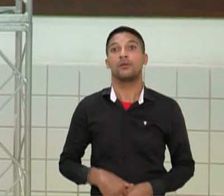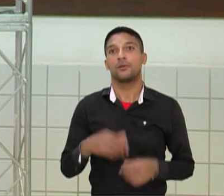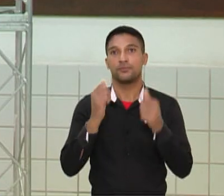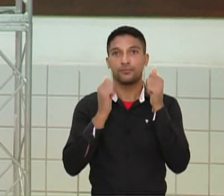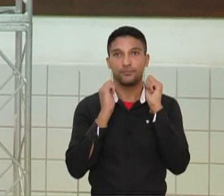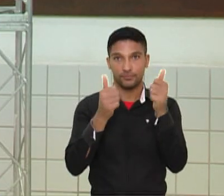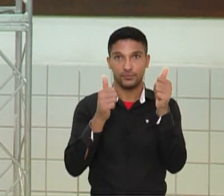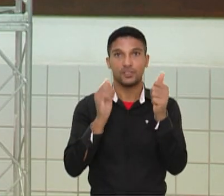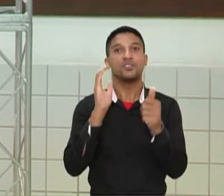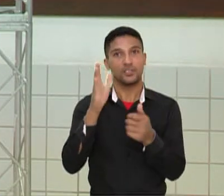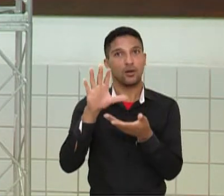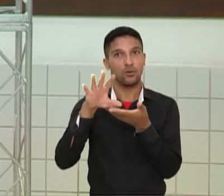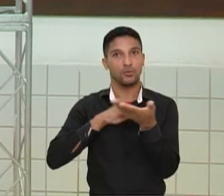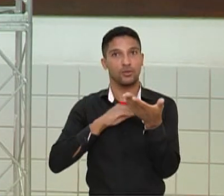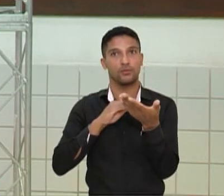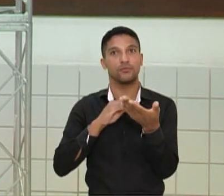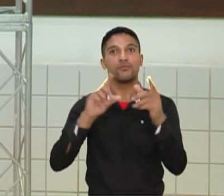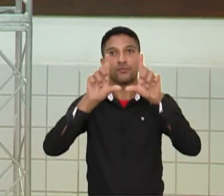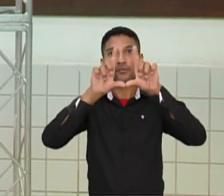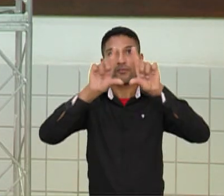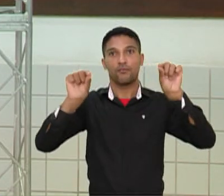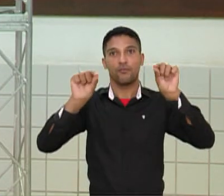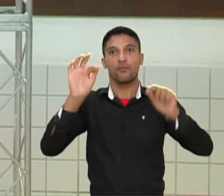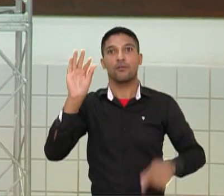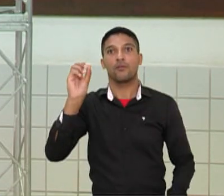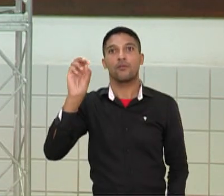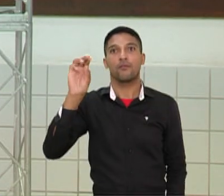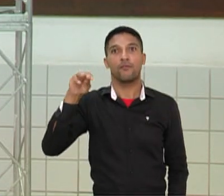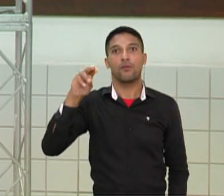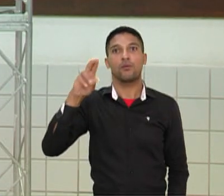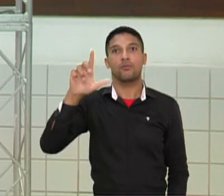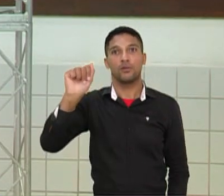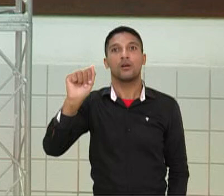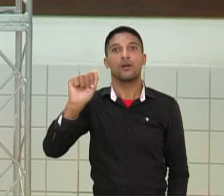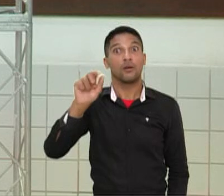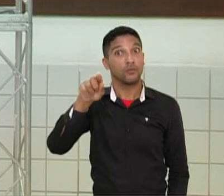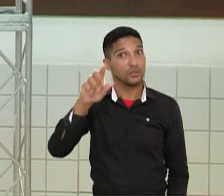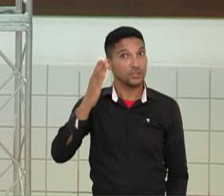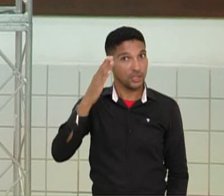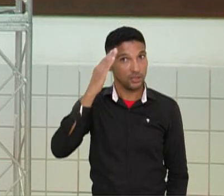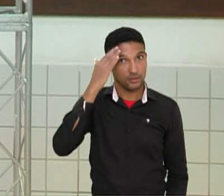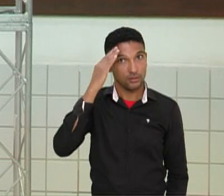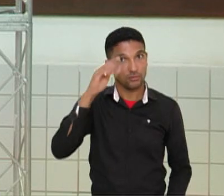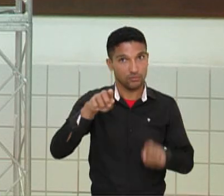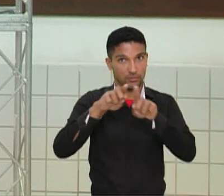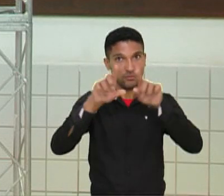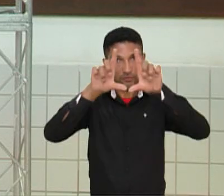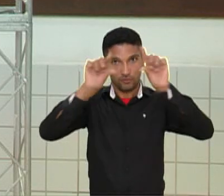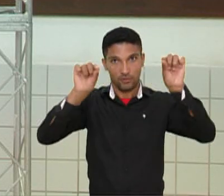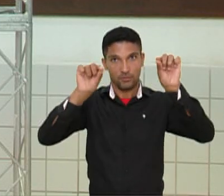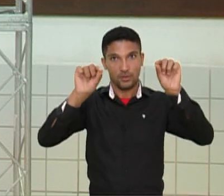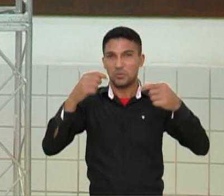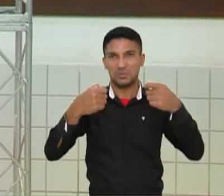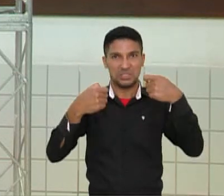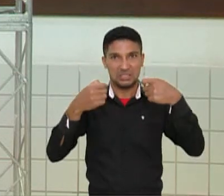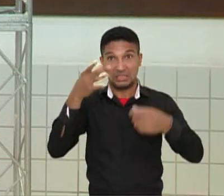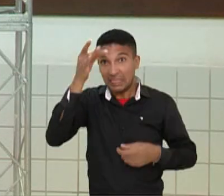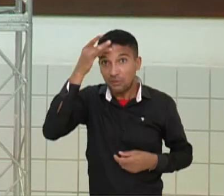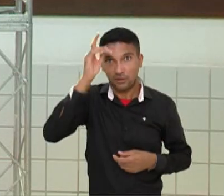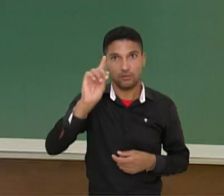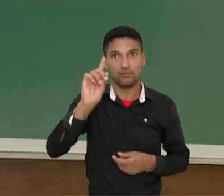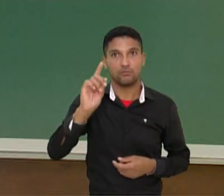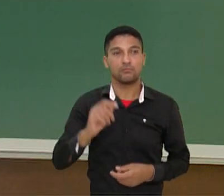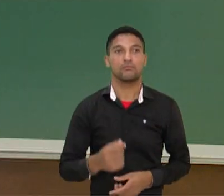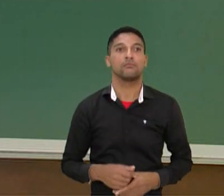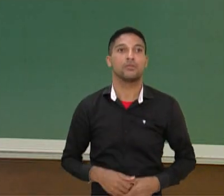Beleza, copiada a fórmula, entendida a fórmula, que é a parte mais importante, que daí você não precisa decorar. Nós vamos para